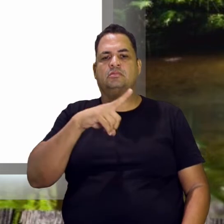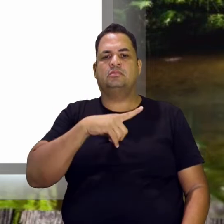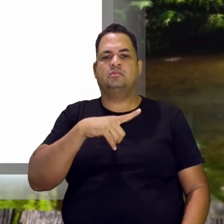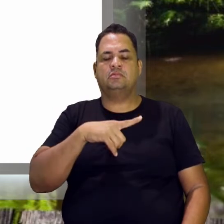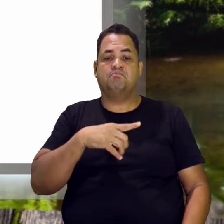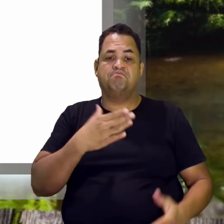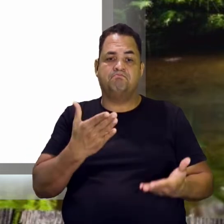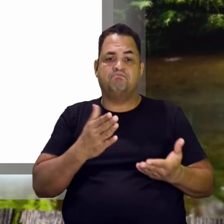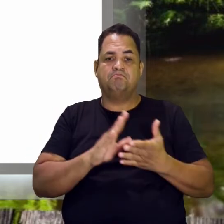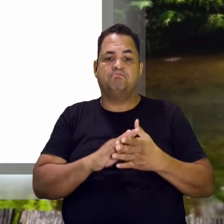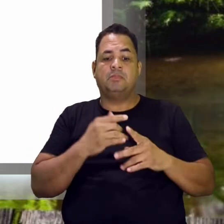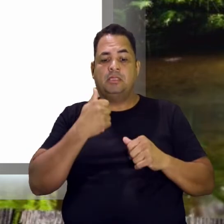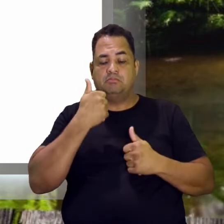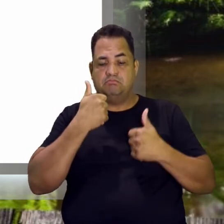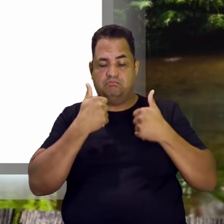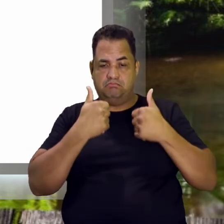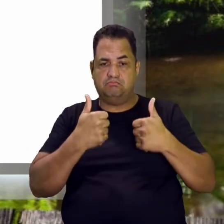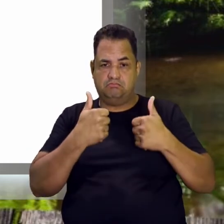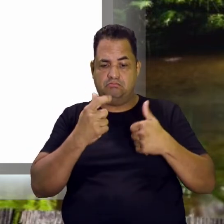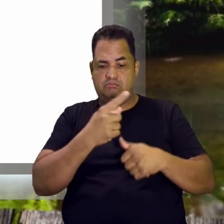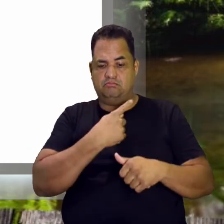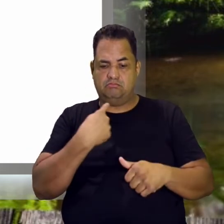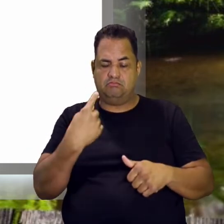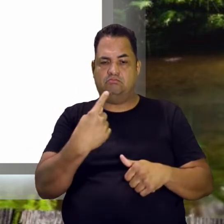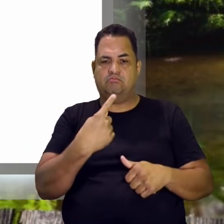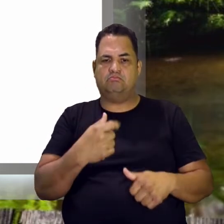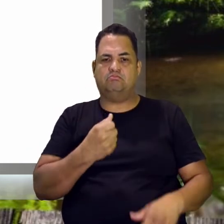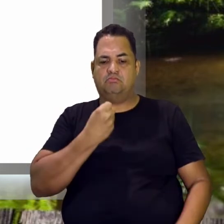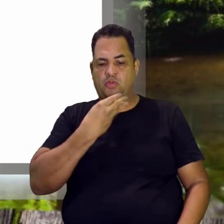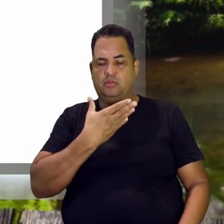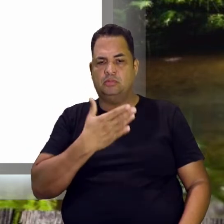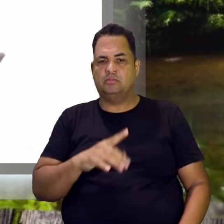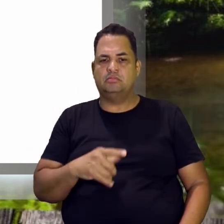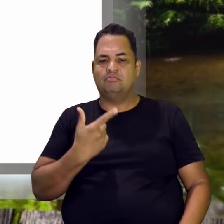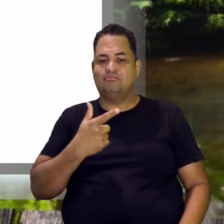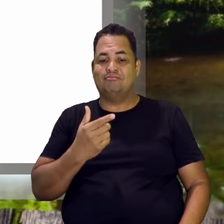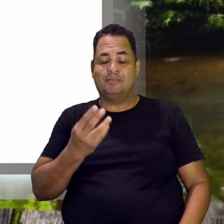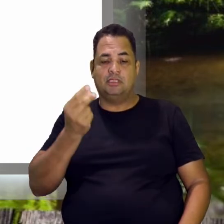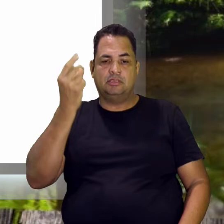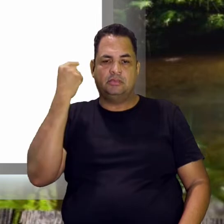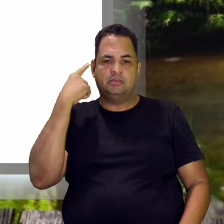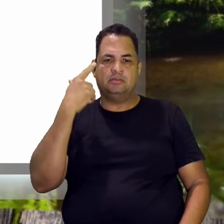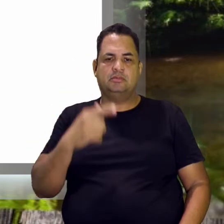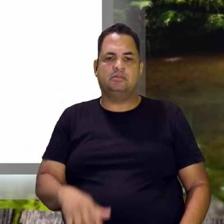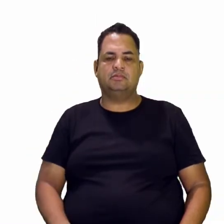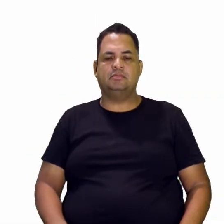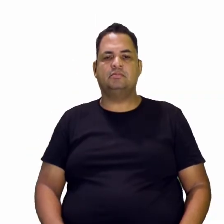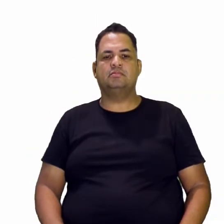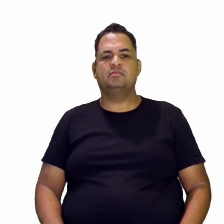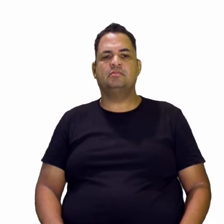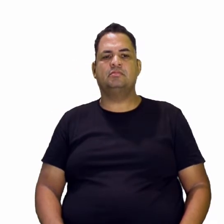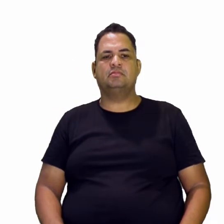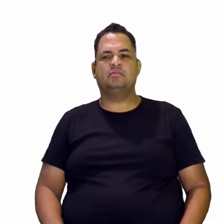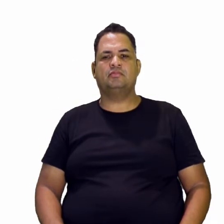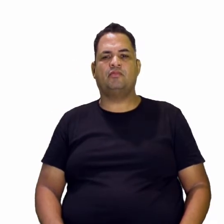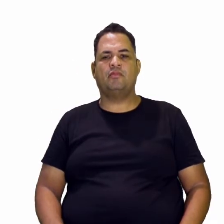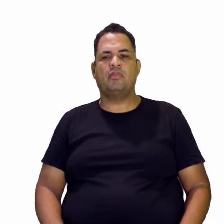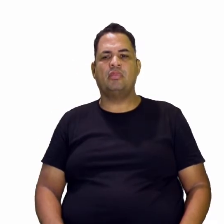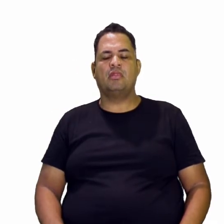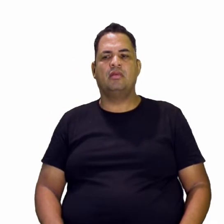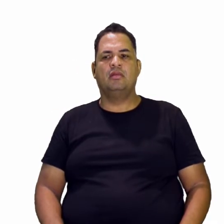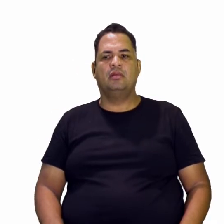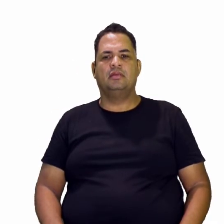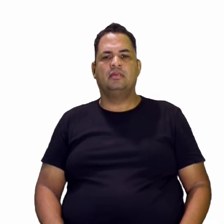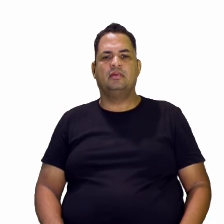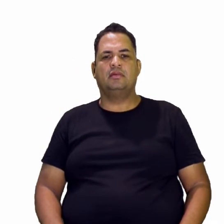ponto positivo favorável para a gente, tá? Que antigamente não tinha. Joga lá no quadro, então. Vamos